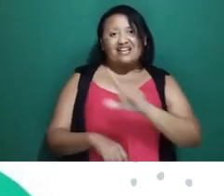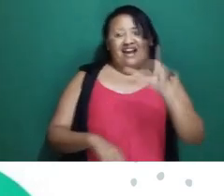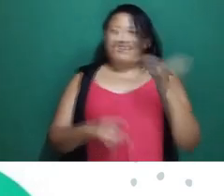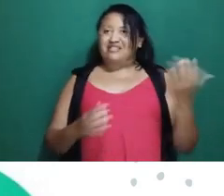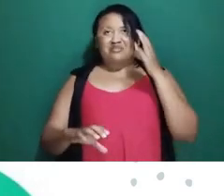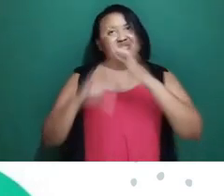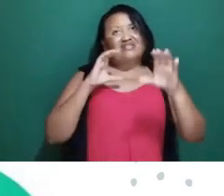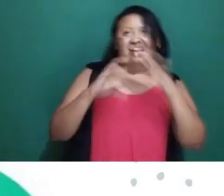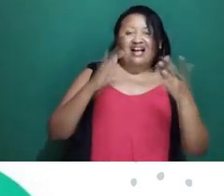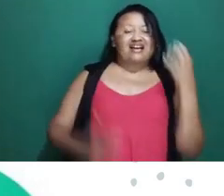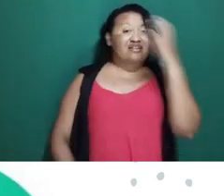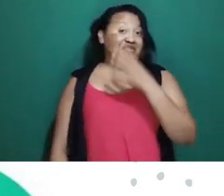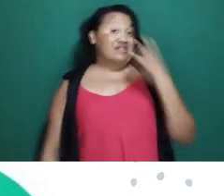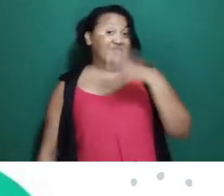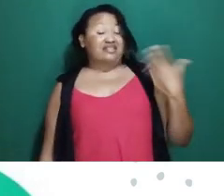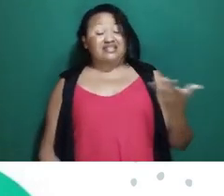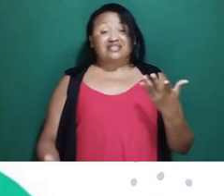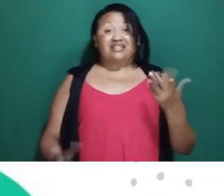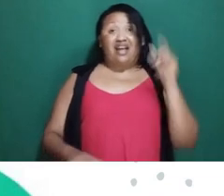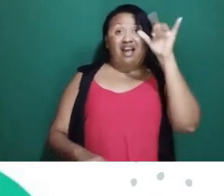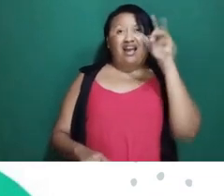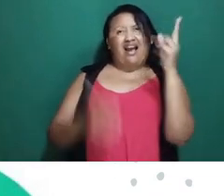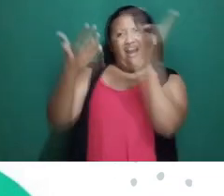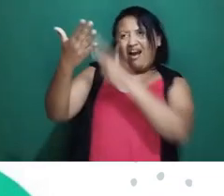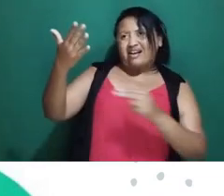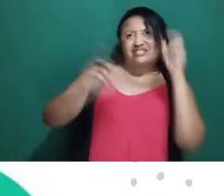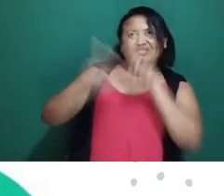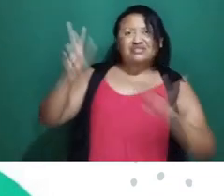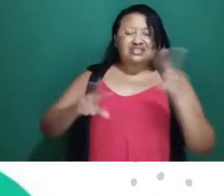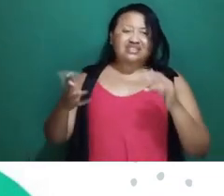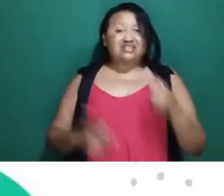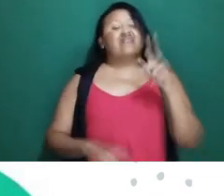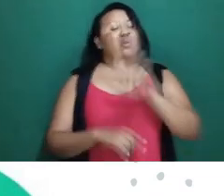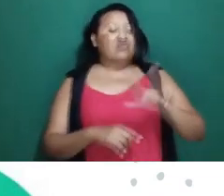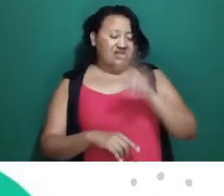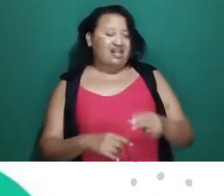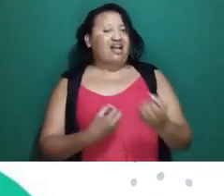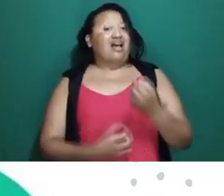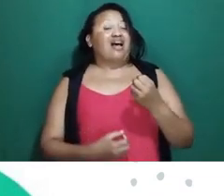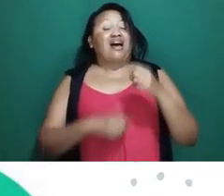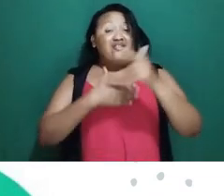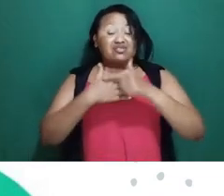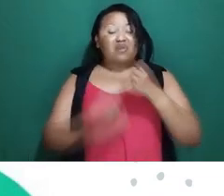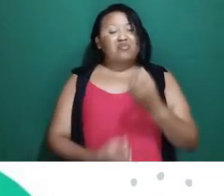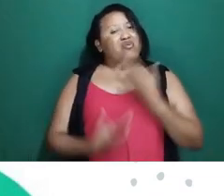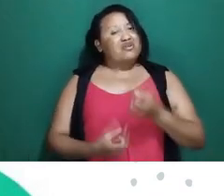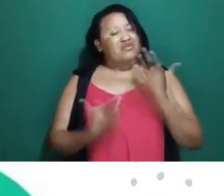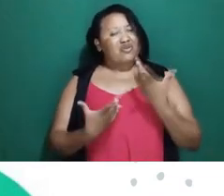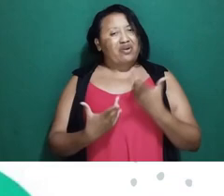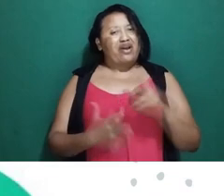musicais de artes visuais vão usar a função poética da linguagem com efeito